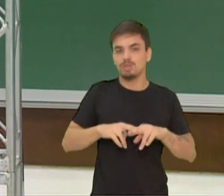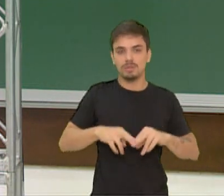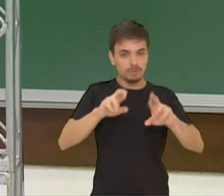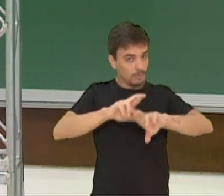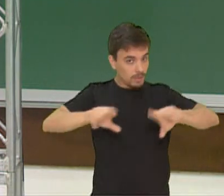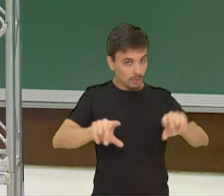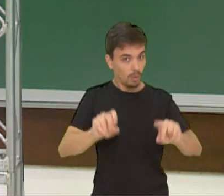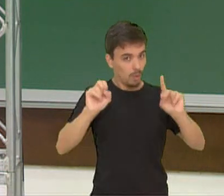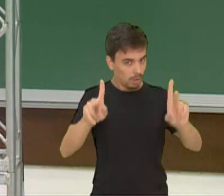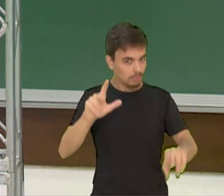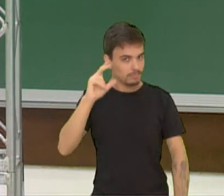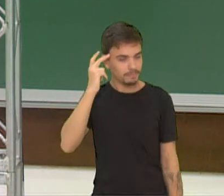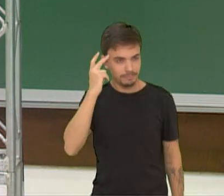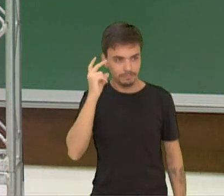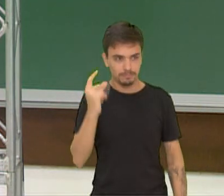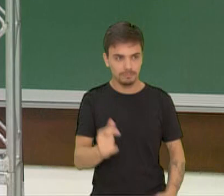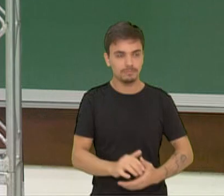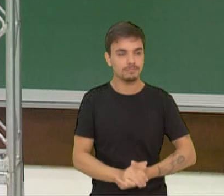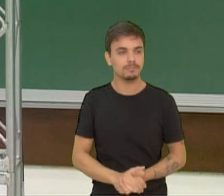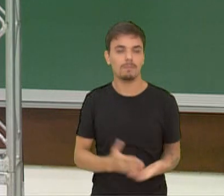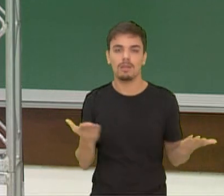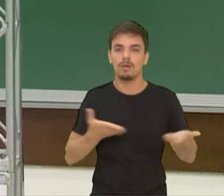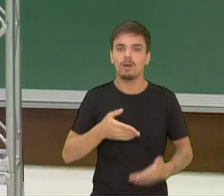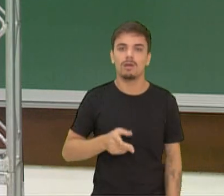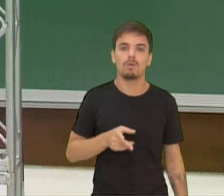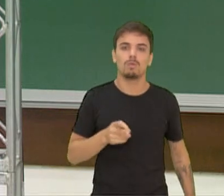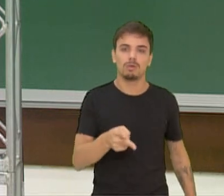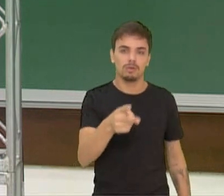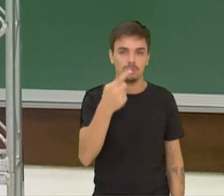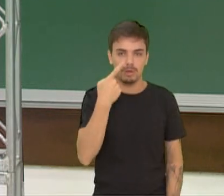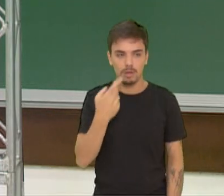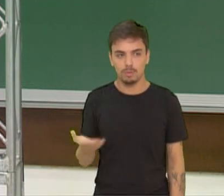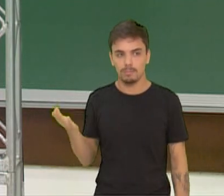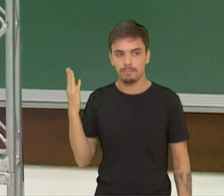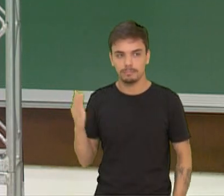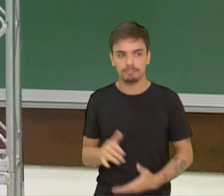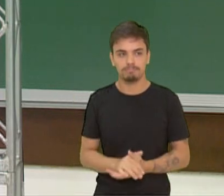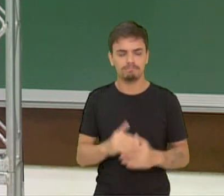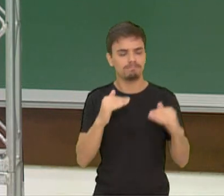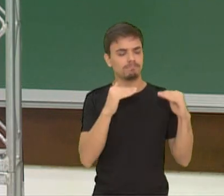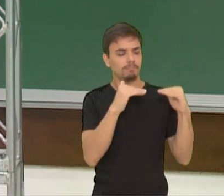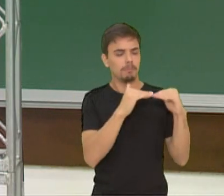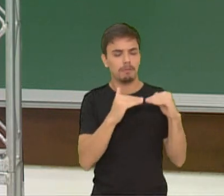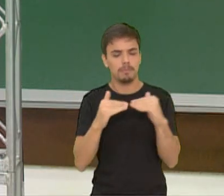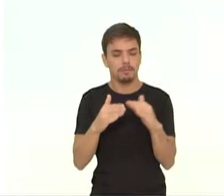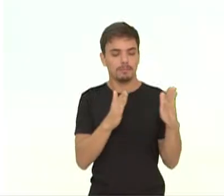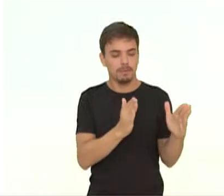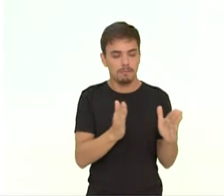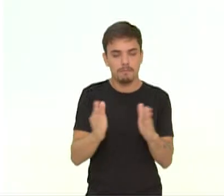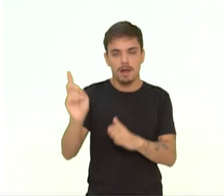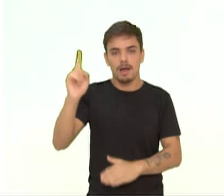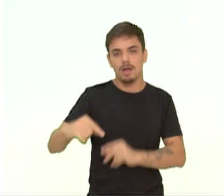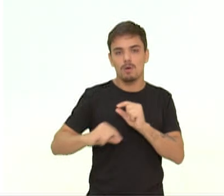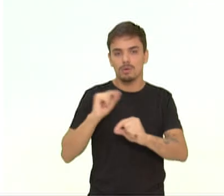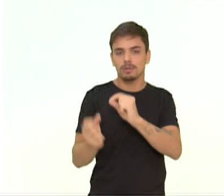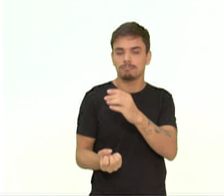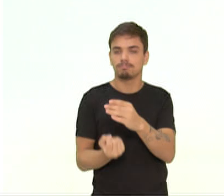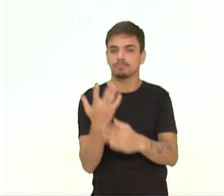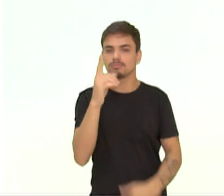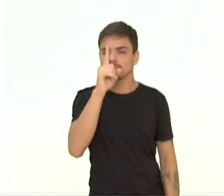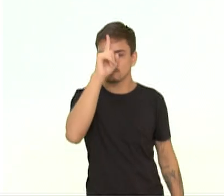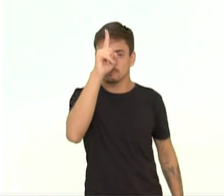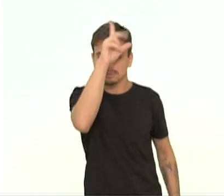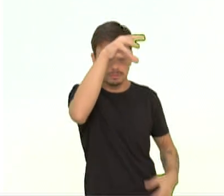Perfeito? Muito bem. Então, lá, dando continuidade ali. A coesão sequencial é aquela que cria